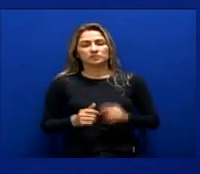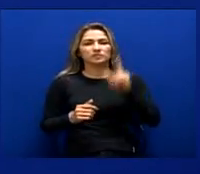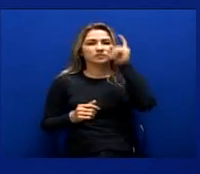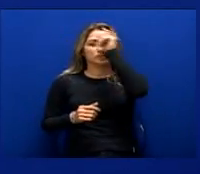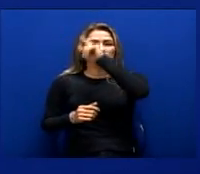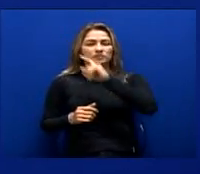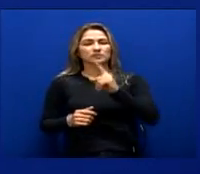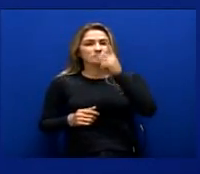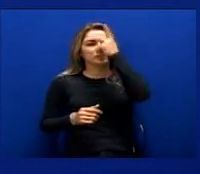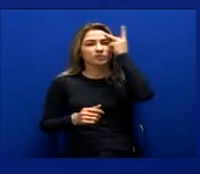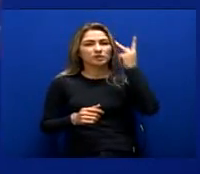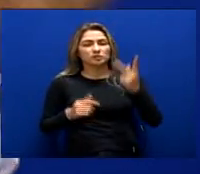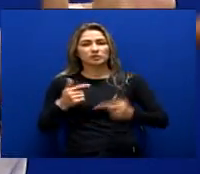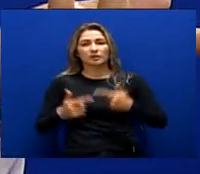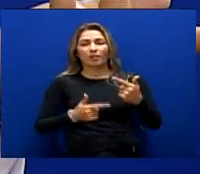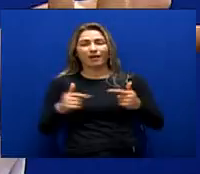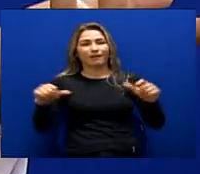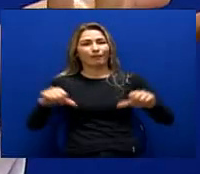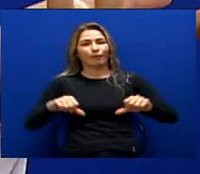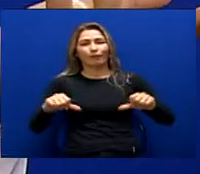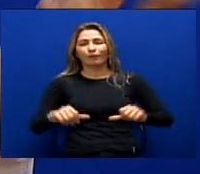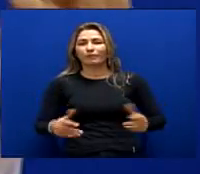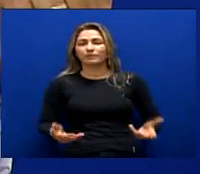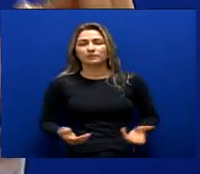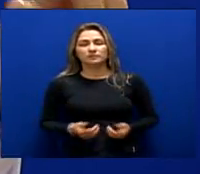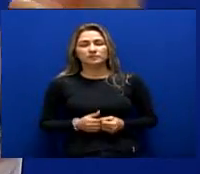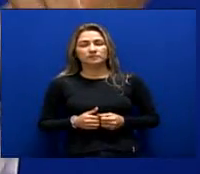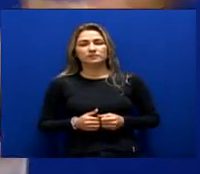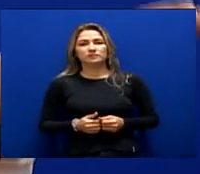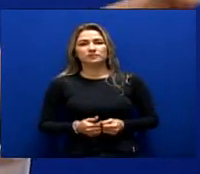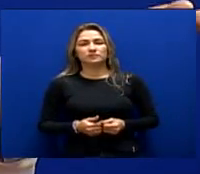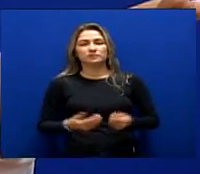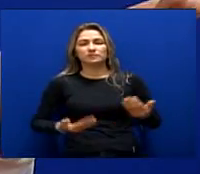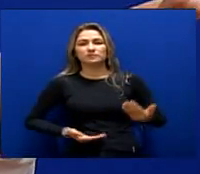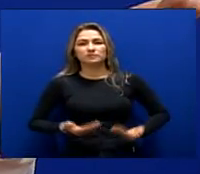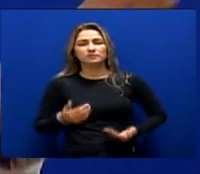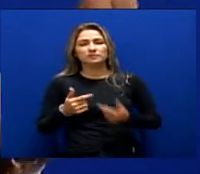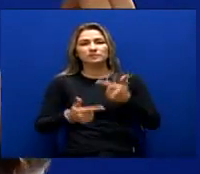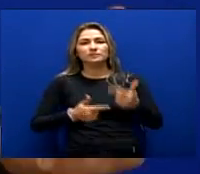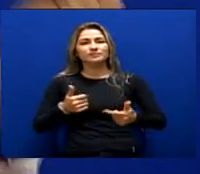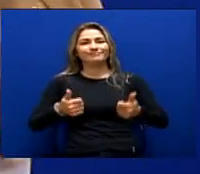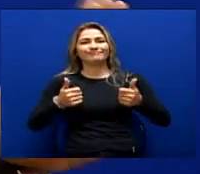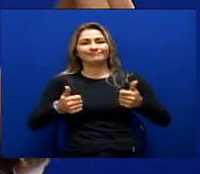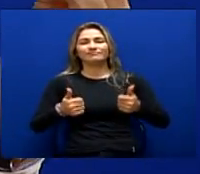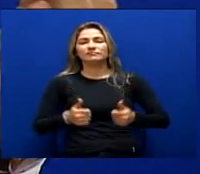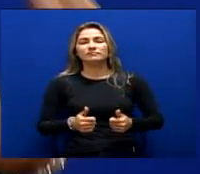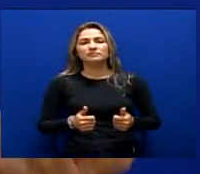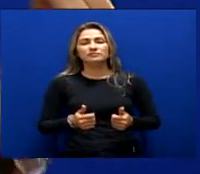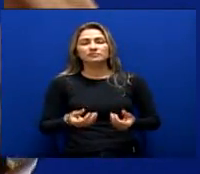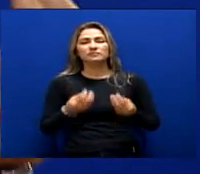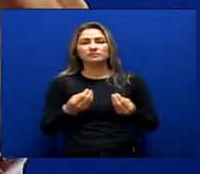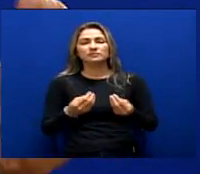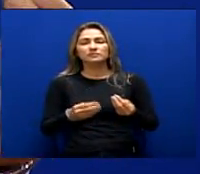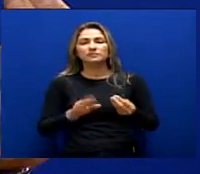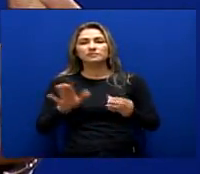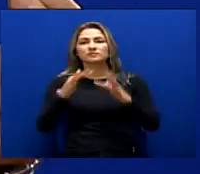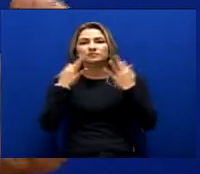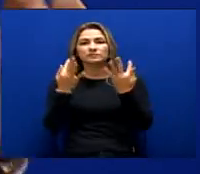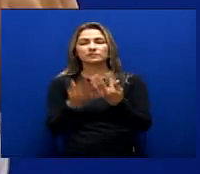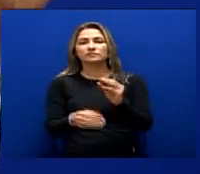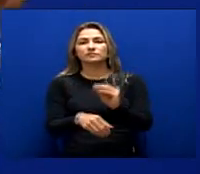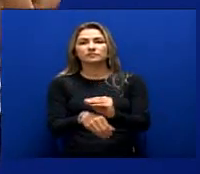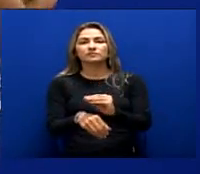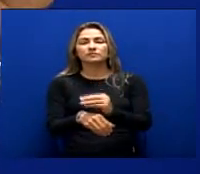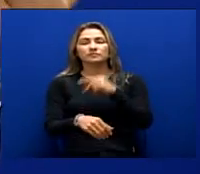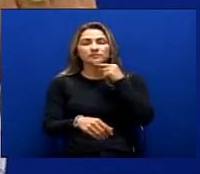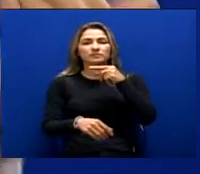atendimento à população não tenha dúvida como o trabalhador vai trabalhar sem poder prover seu sustento em sua residência